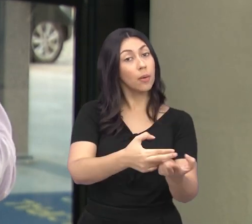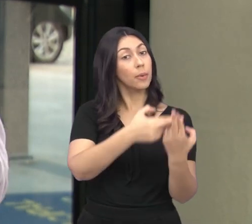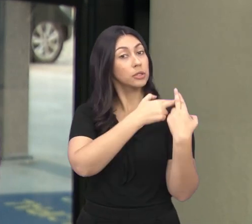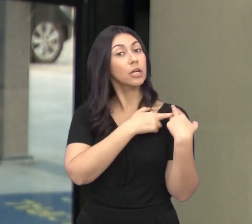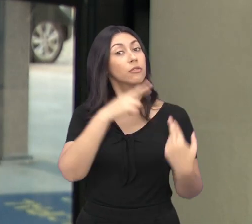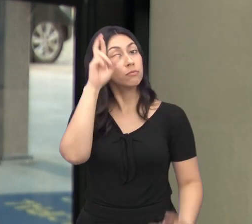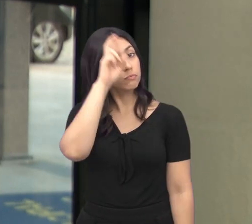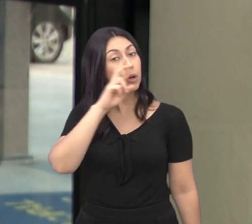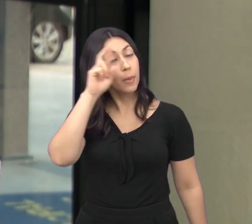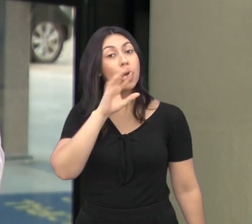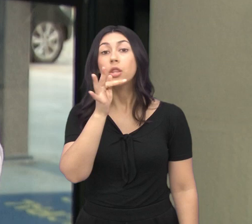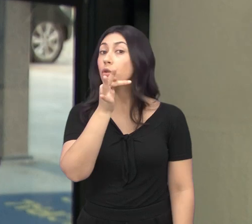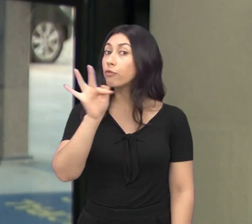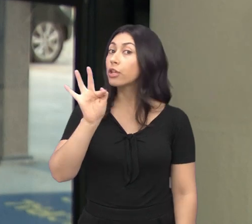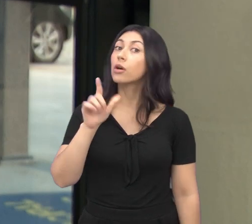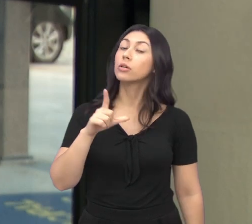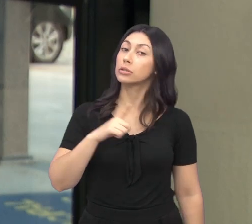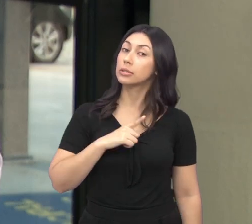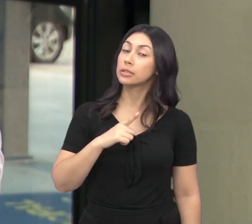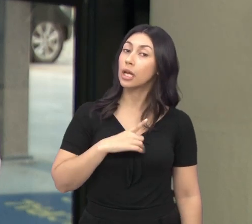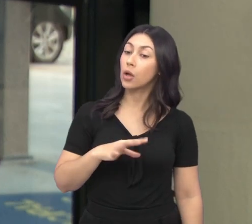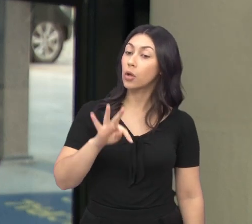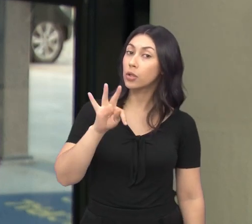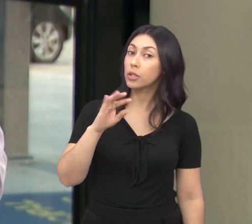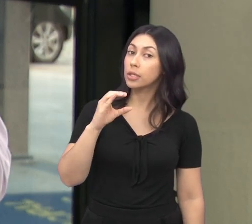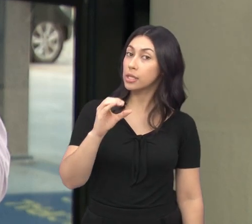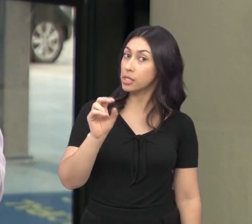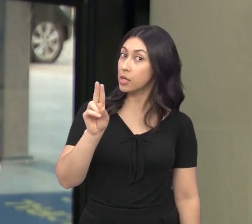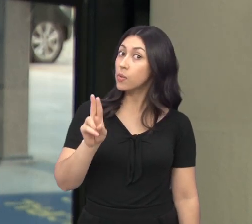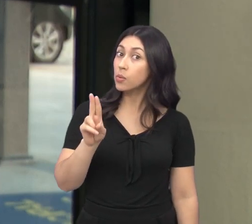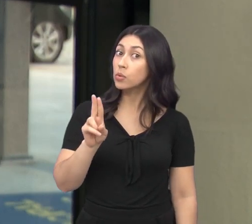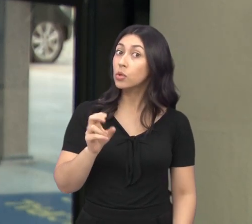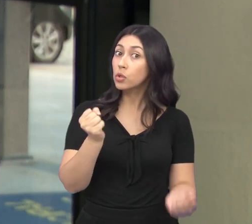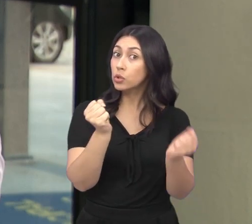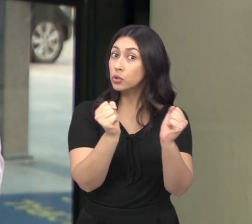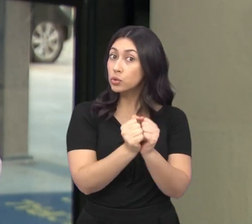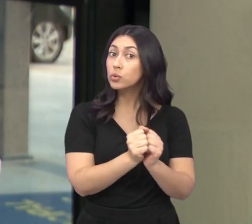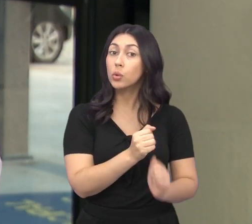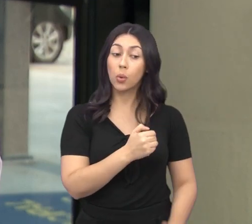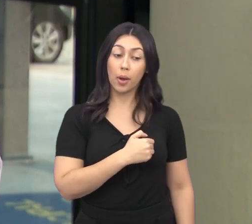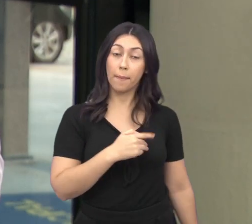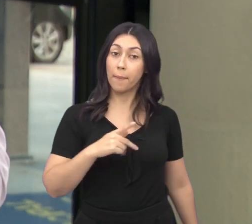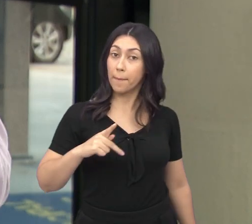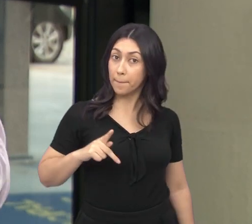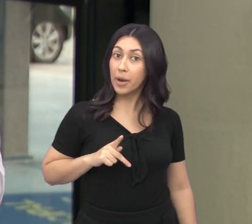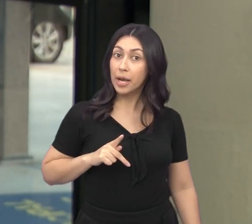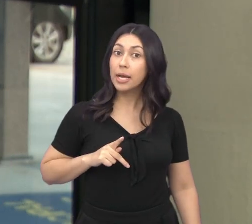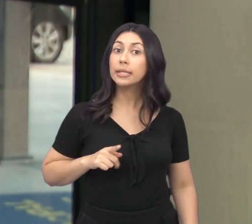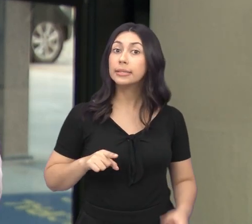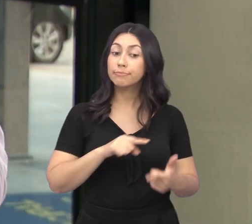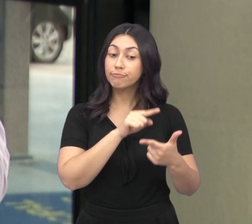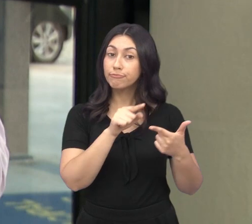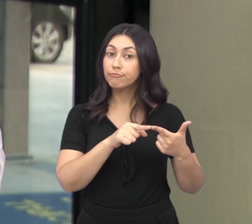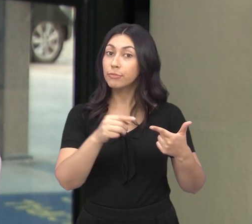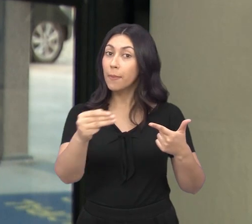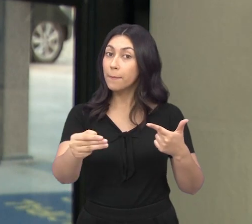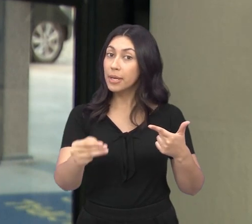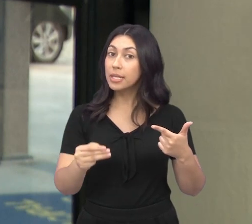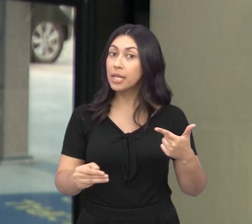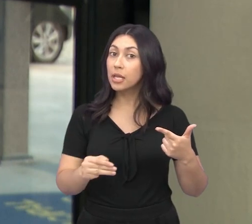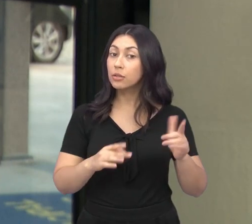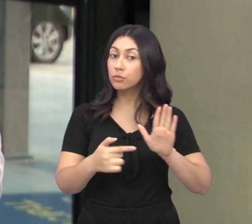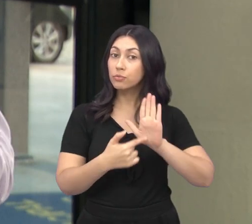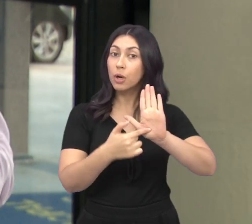órgãos fiscalizadores. A nível federal, tem o Tribunal de Contas da União, que trabalha em parceria com o Ministério Público, o Ministério